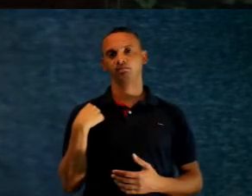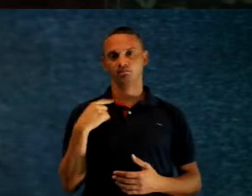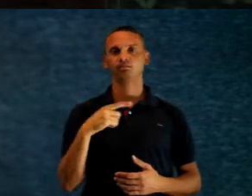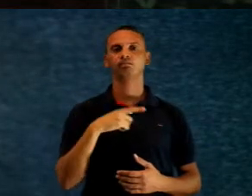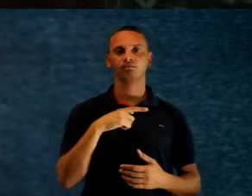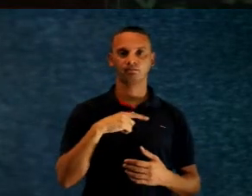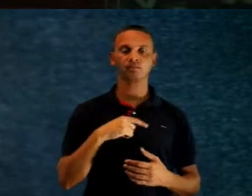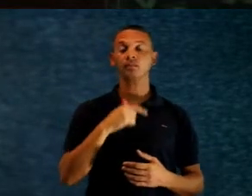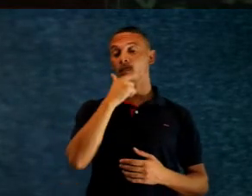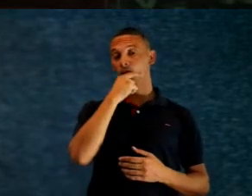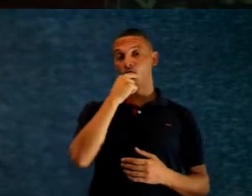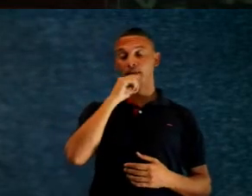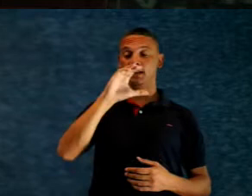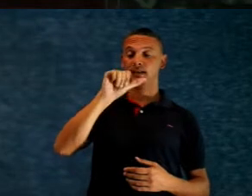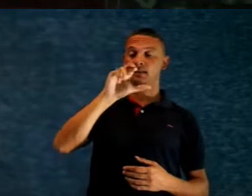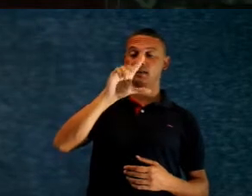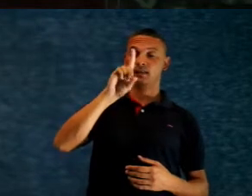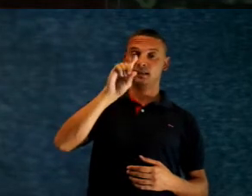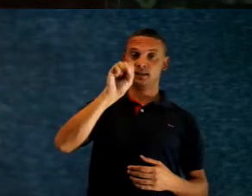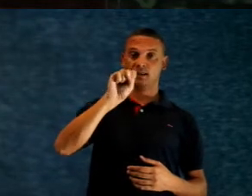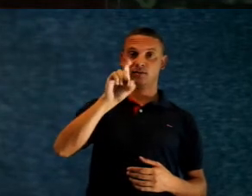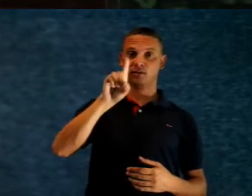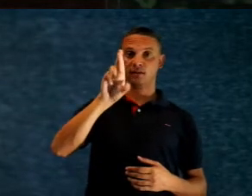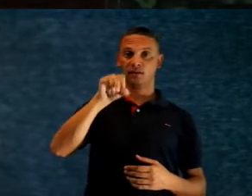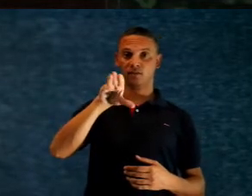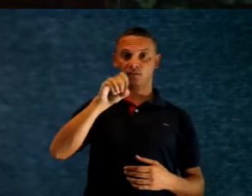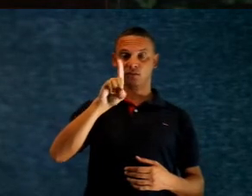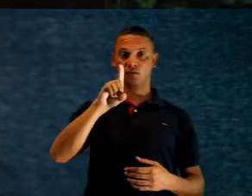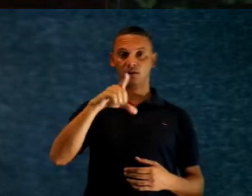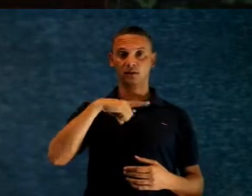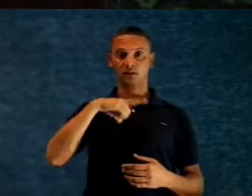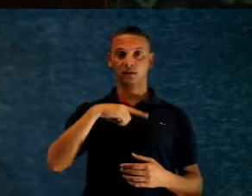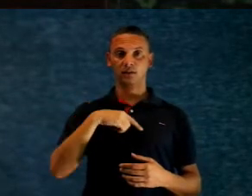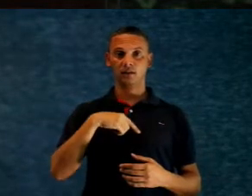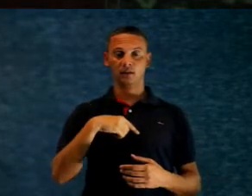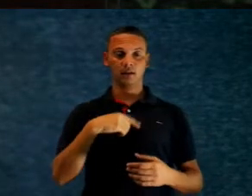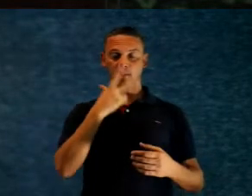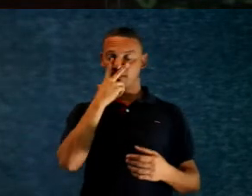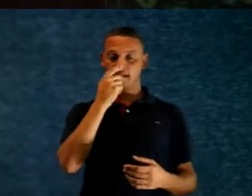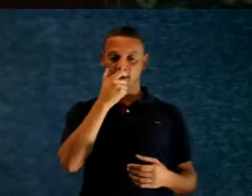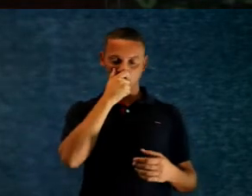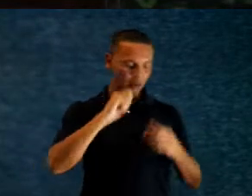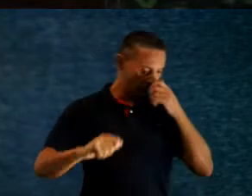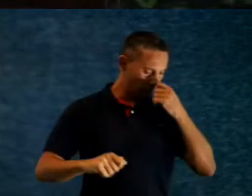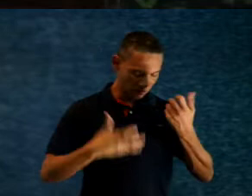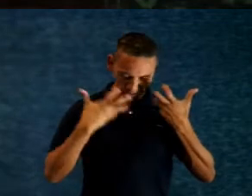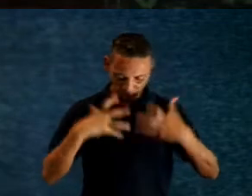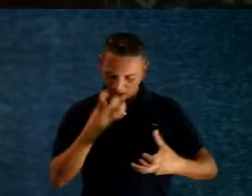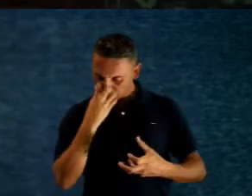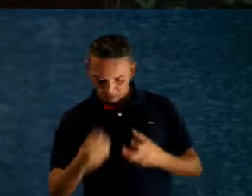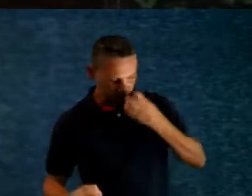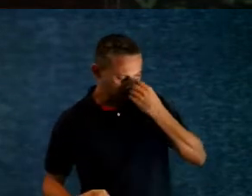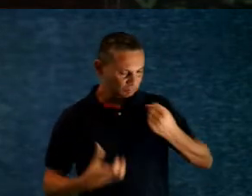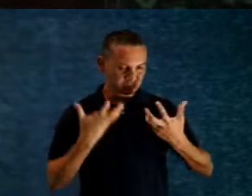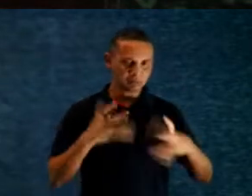é acamado, sedado, ele tentava arrancar os tubos de respiração